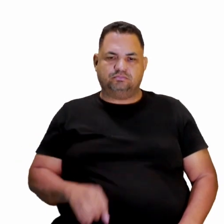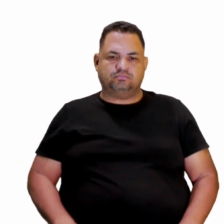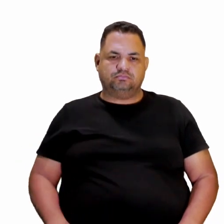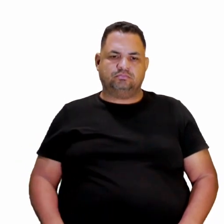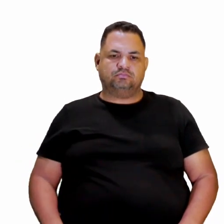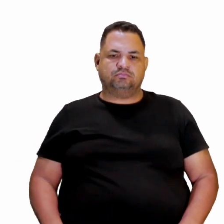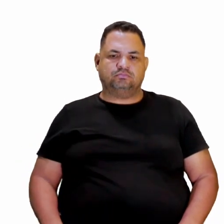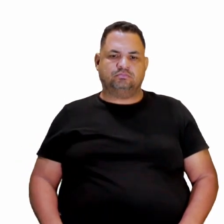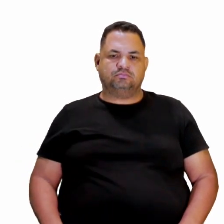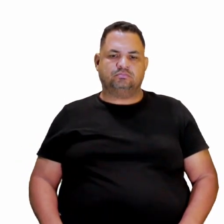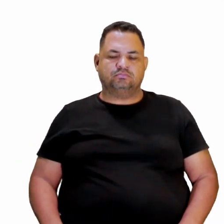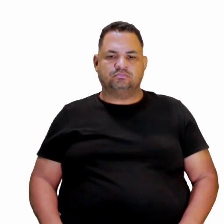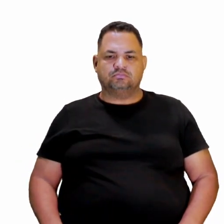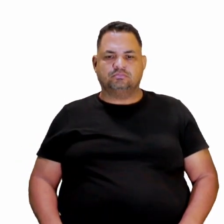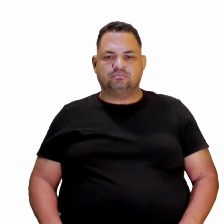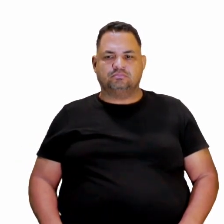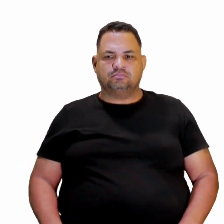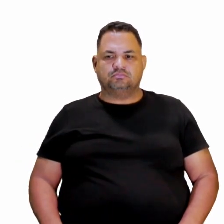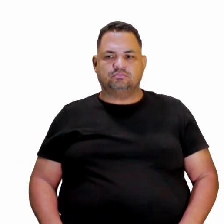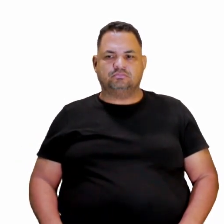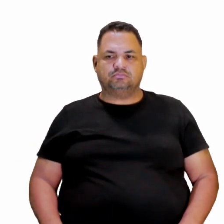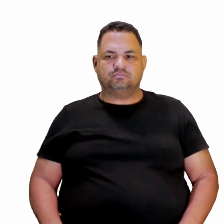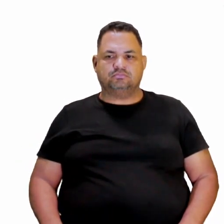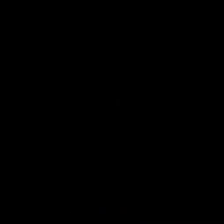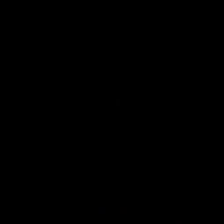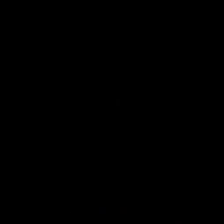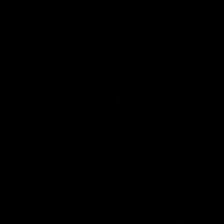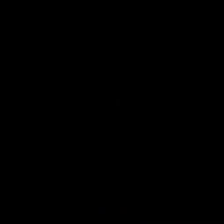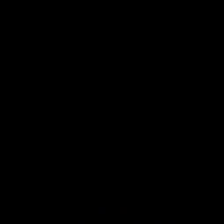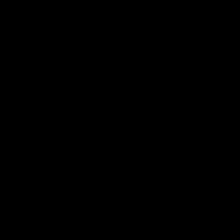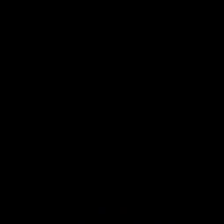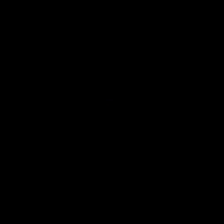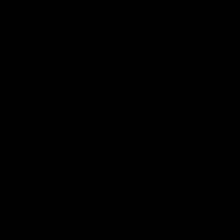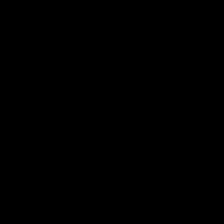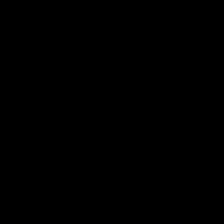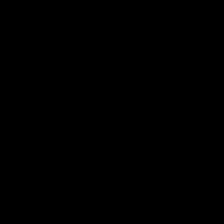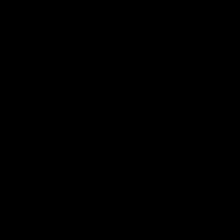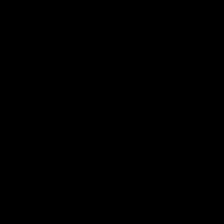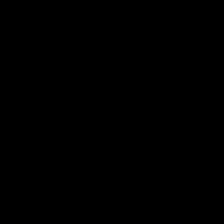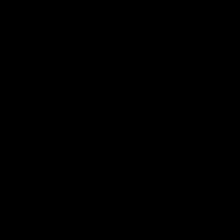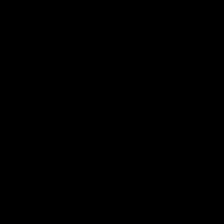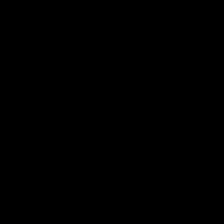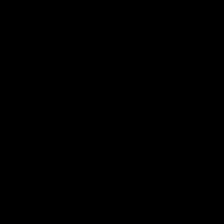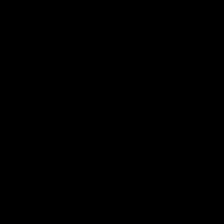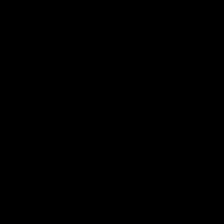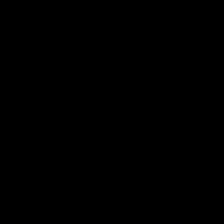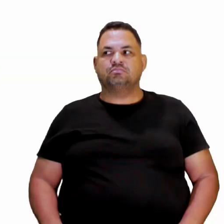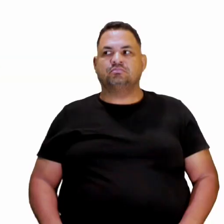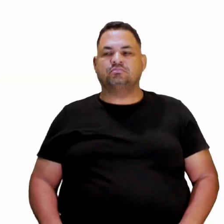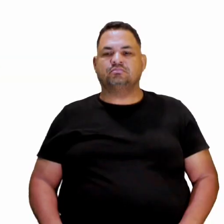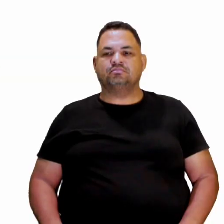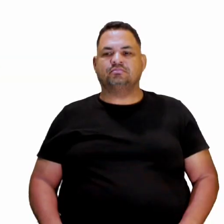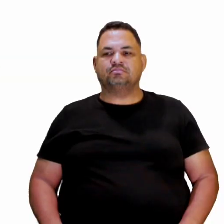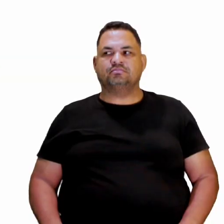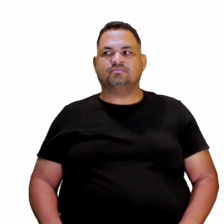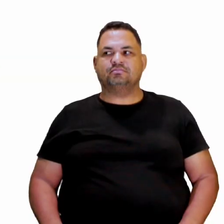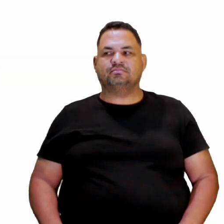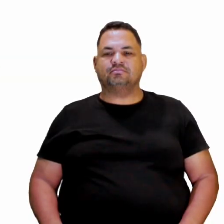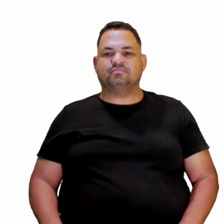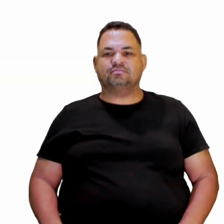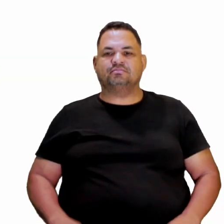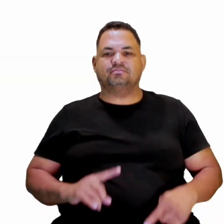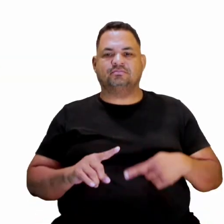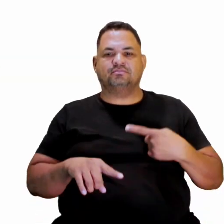parece pular, mas pular é jump, e aí fica uma loucura. Dica que eu dou, vá atrás de falsos cognatos,